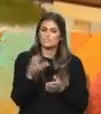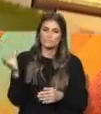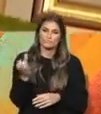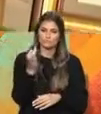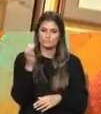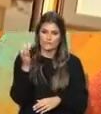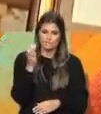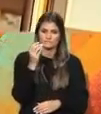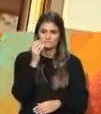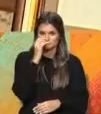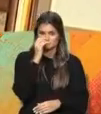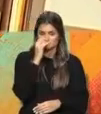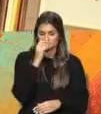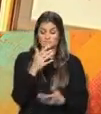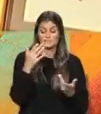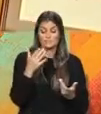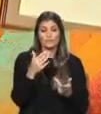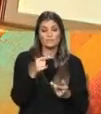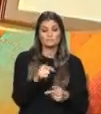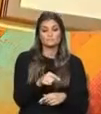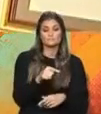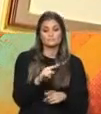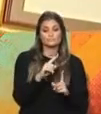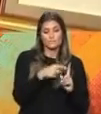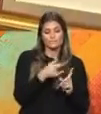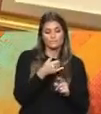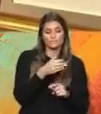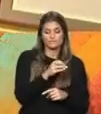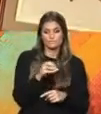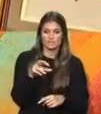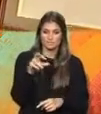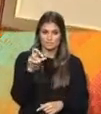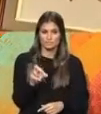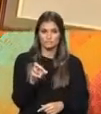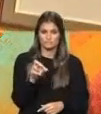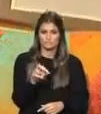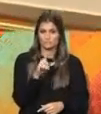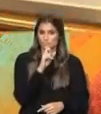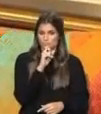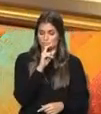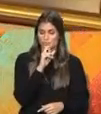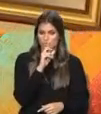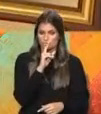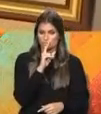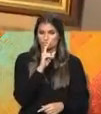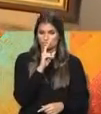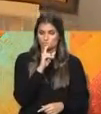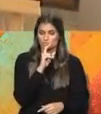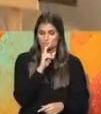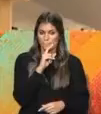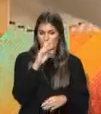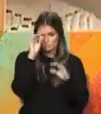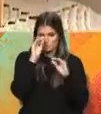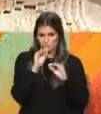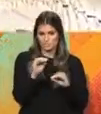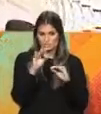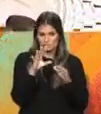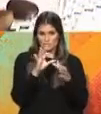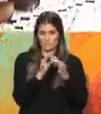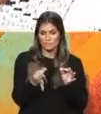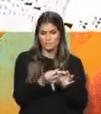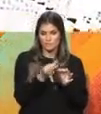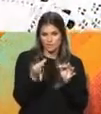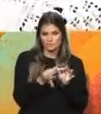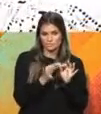Câmara Velha. Em que o município, em 2008, possibilitou-nos haver uma formação sobre bordados com